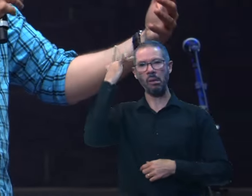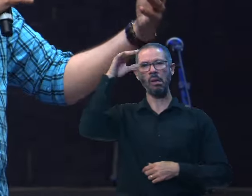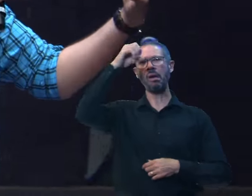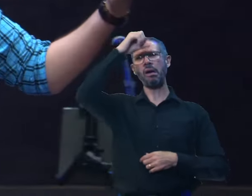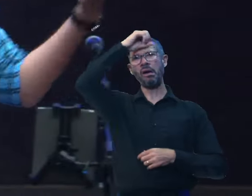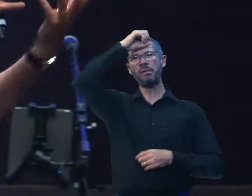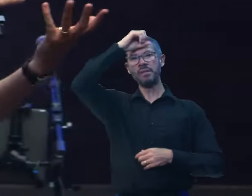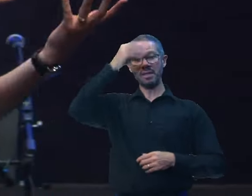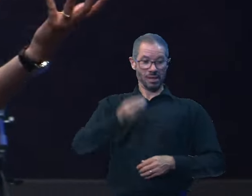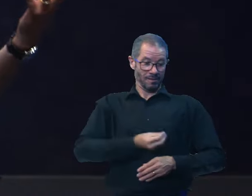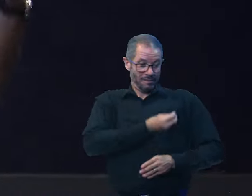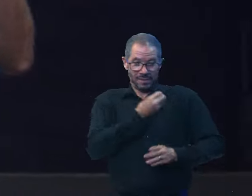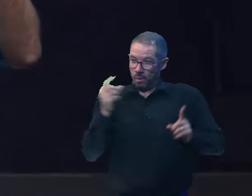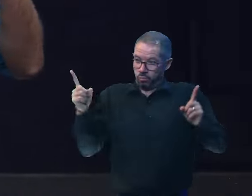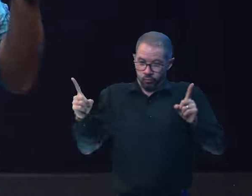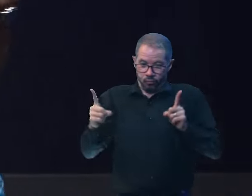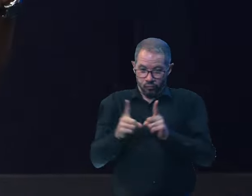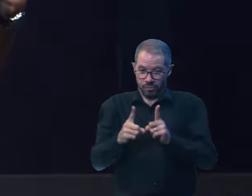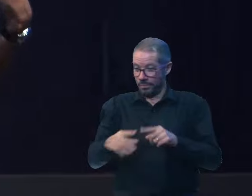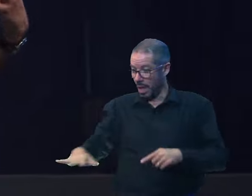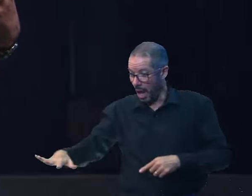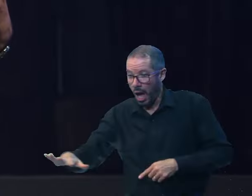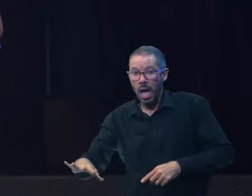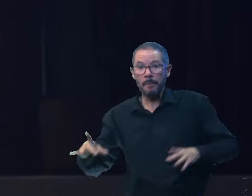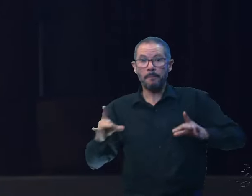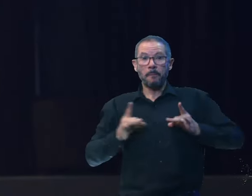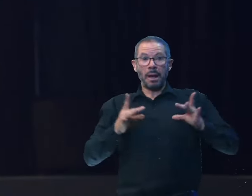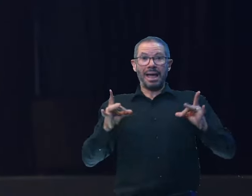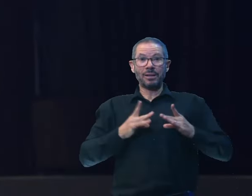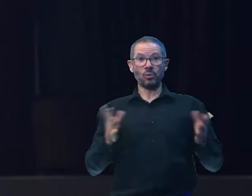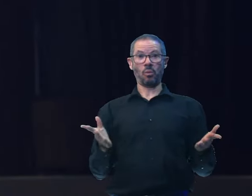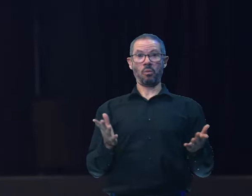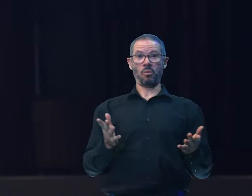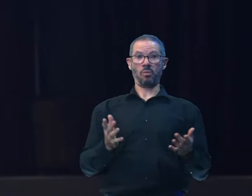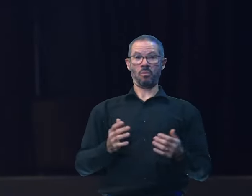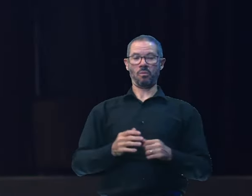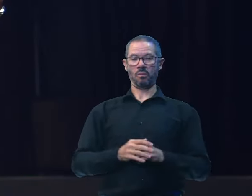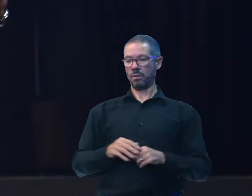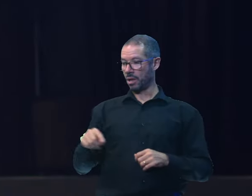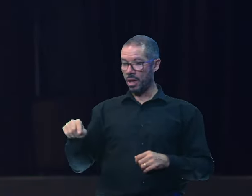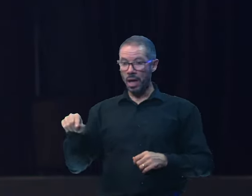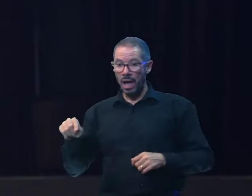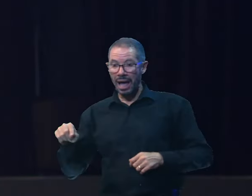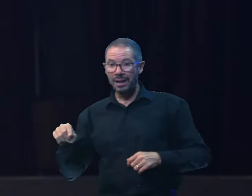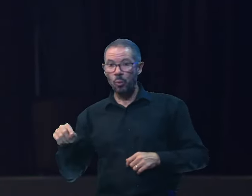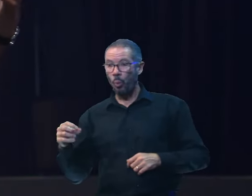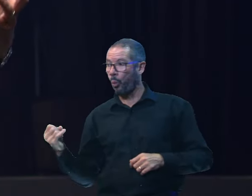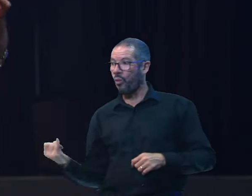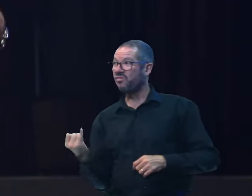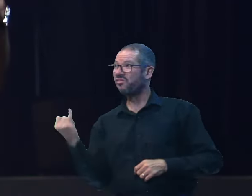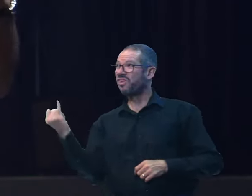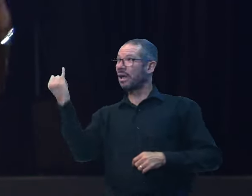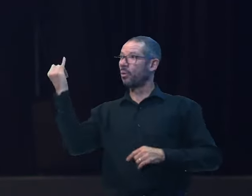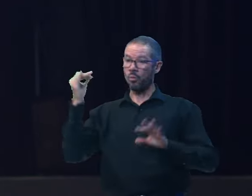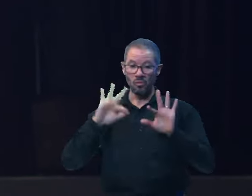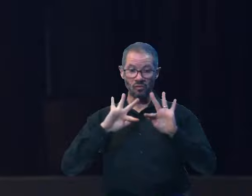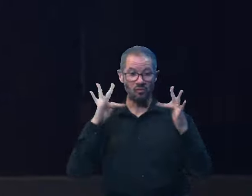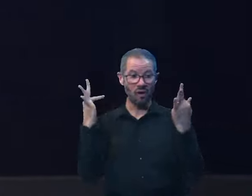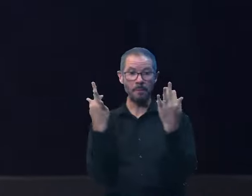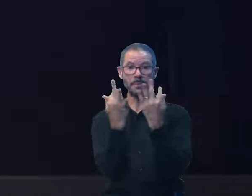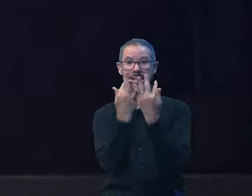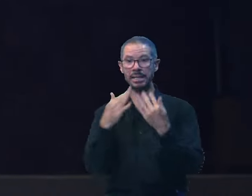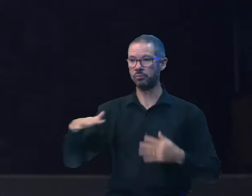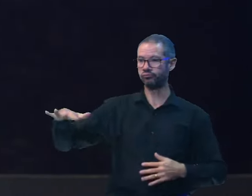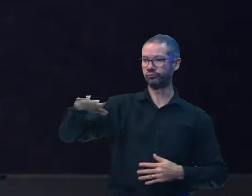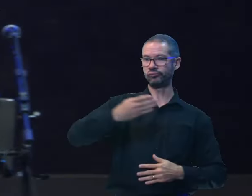vida, mas ele se deu conta disso. Deu medo. E ele começou a dar valor para isso, para a família, para as pessoas ao